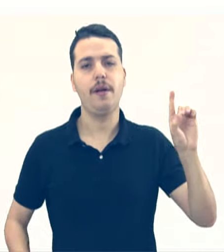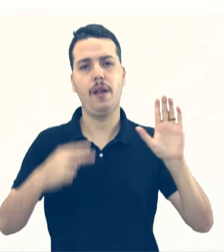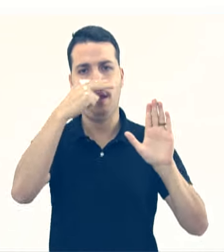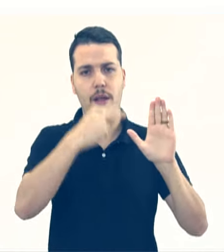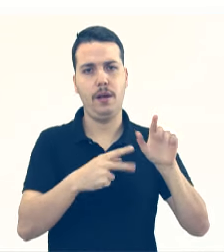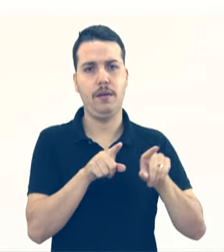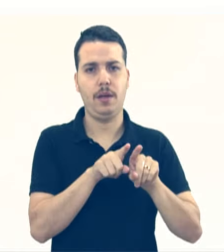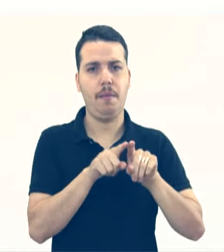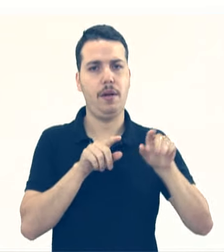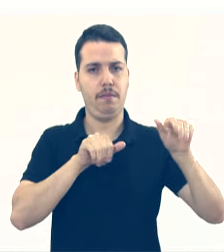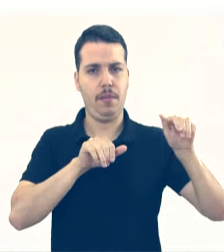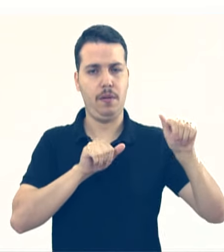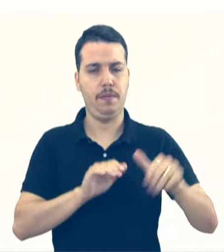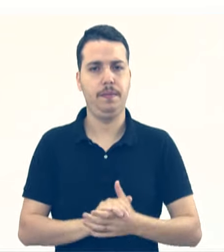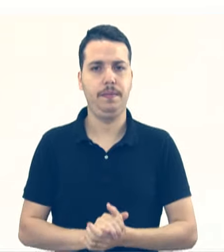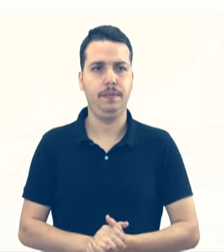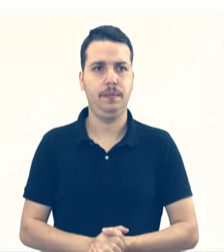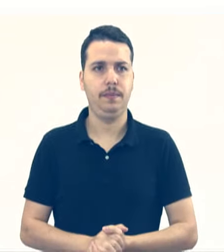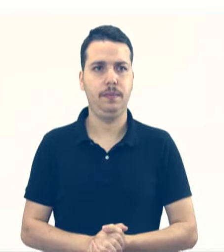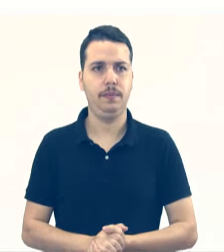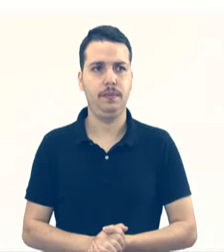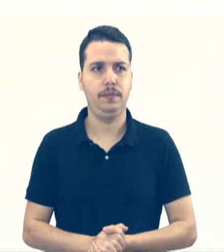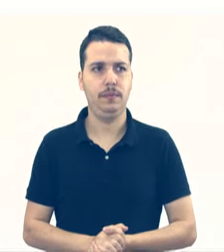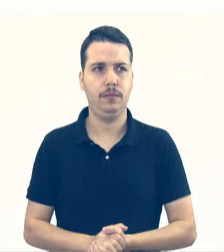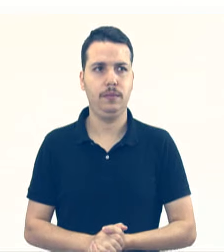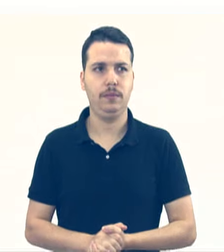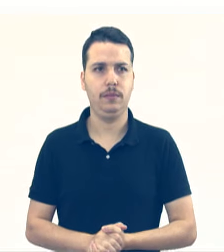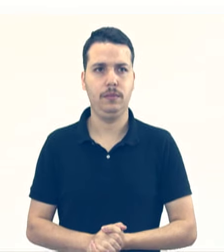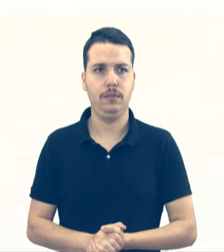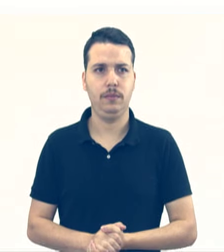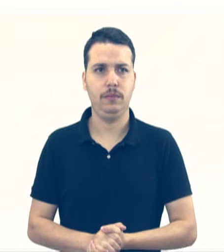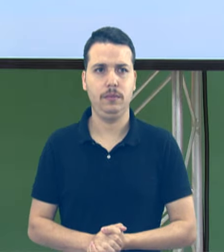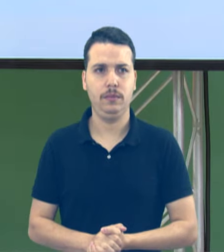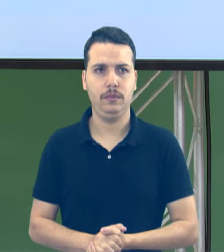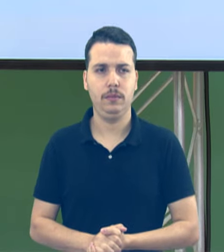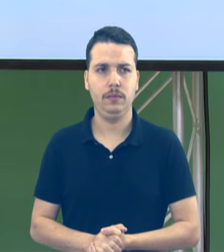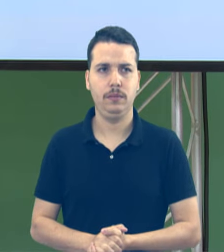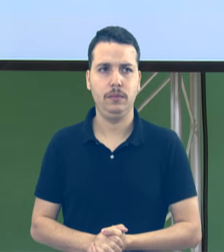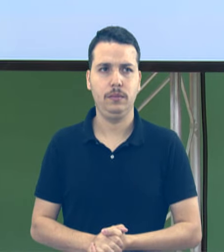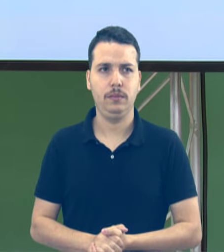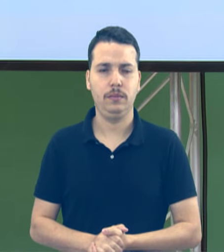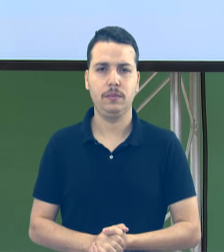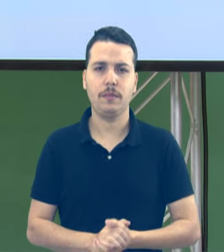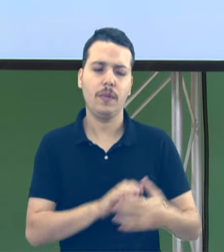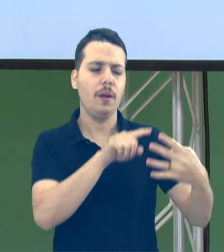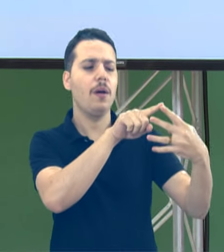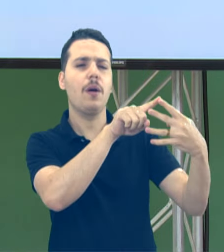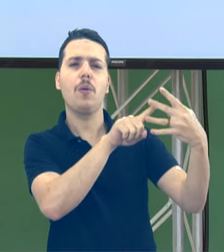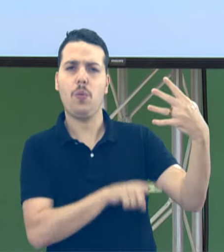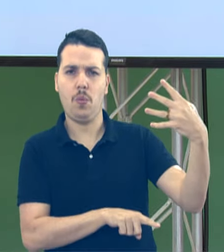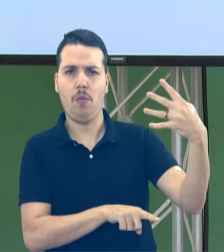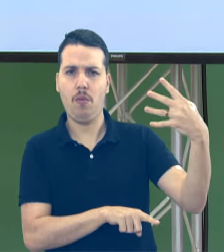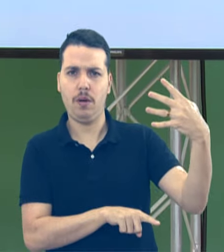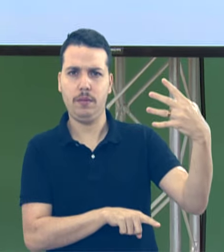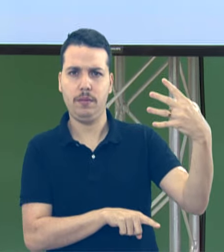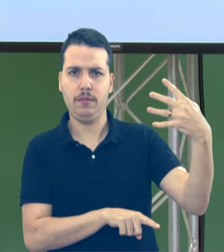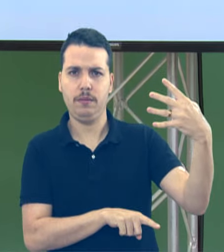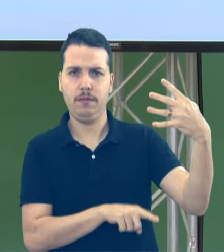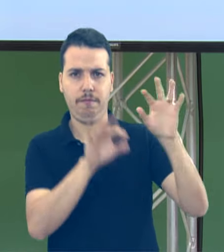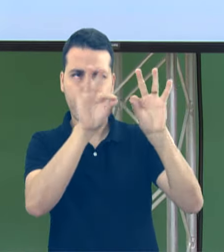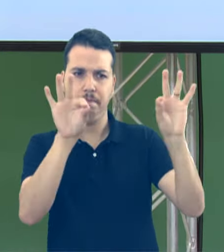expressar acción, estado ou processo. Dessas 4 afirmações,